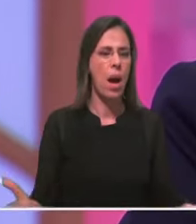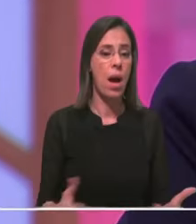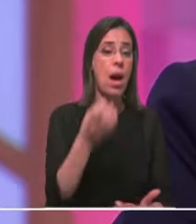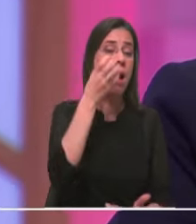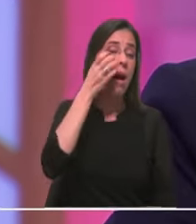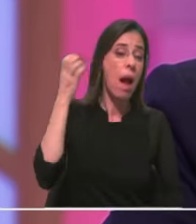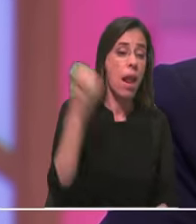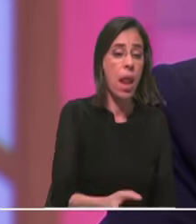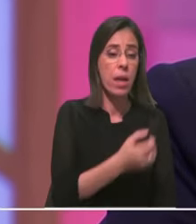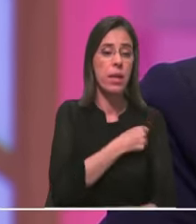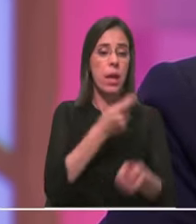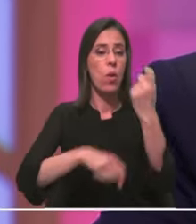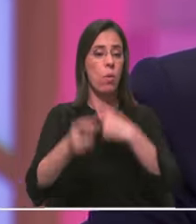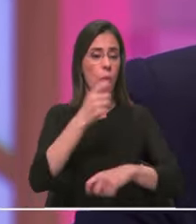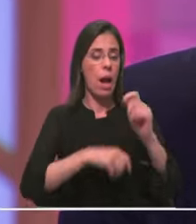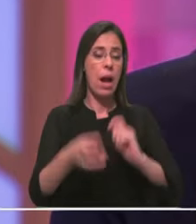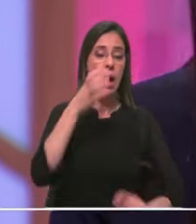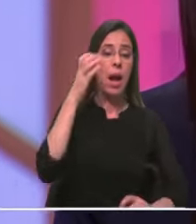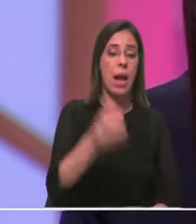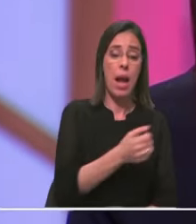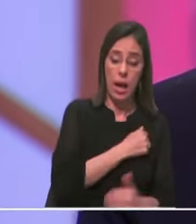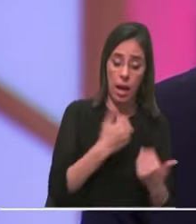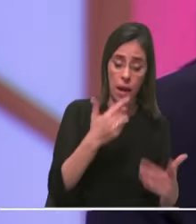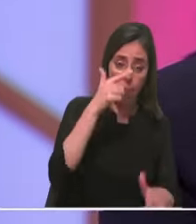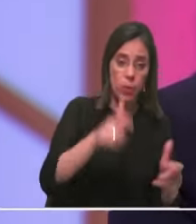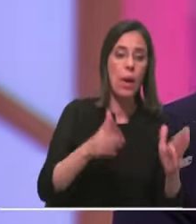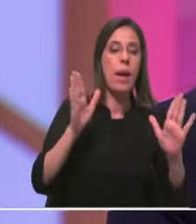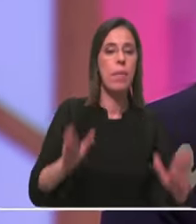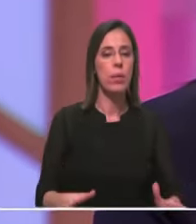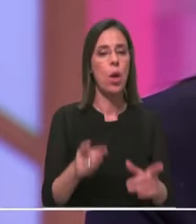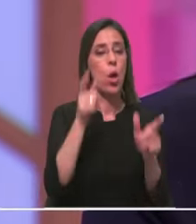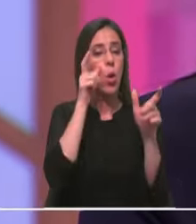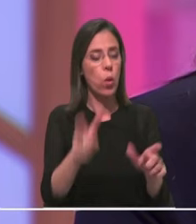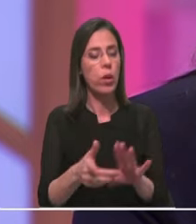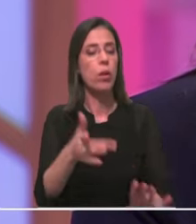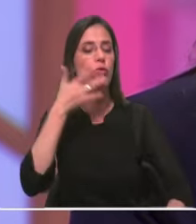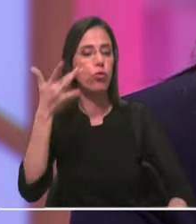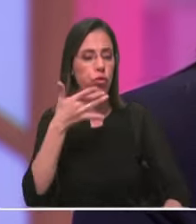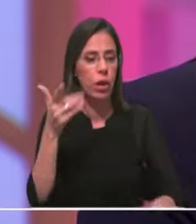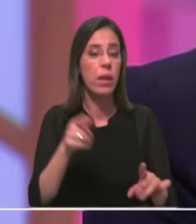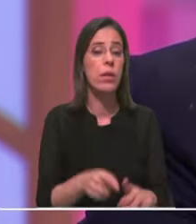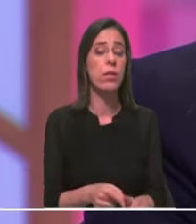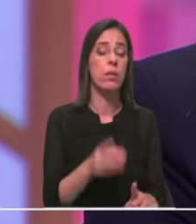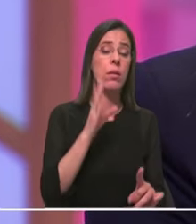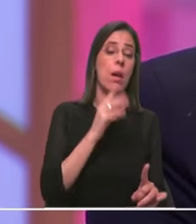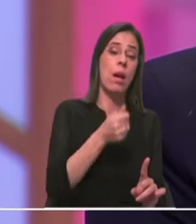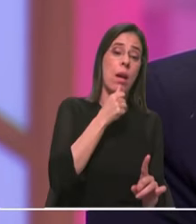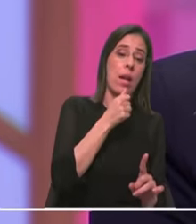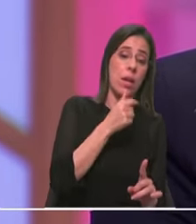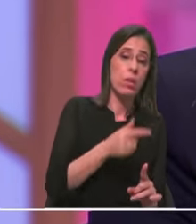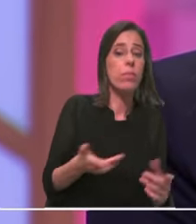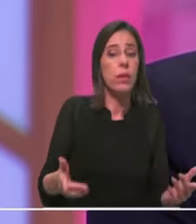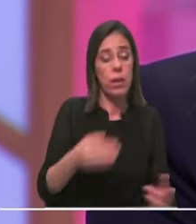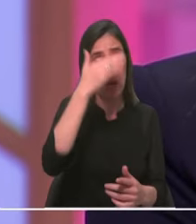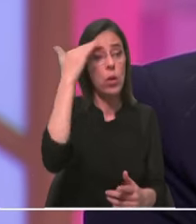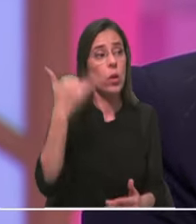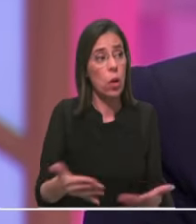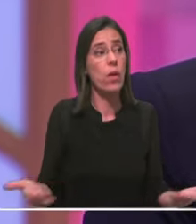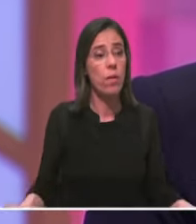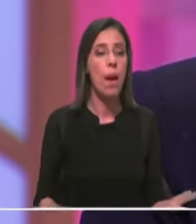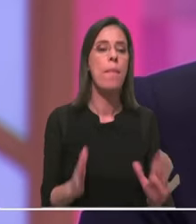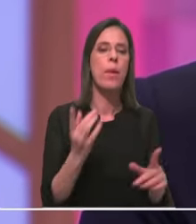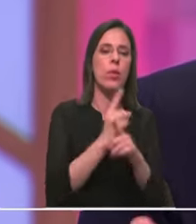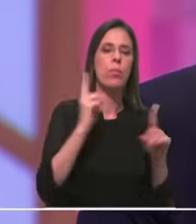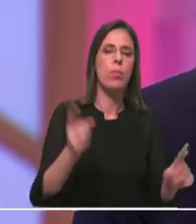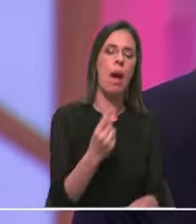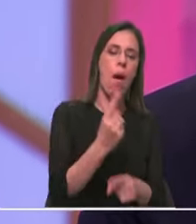ganância no imobiliário e que para dar casa às pessoas é preciso controlar esse excesso e e sei que essas medidas são difíceis Mas